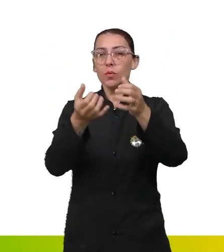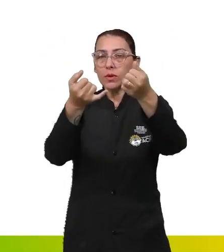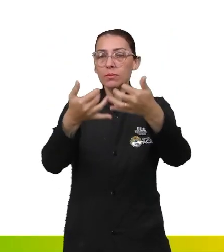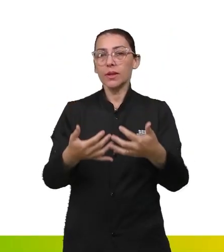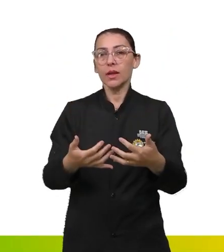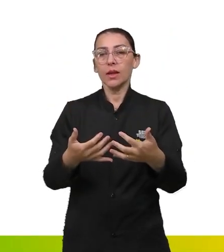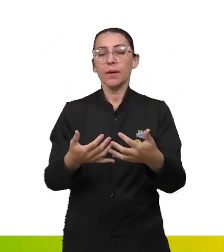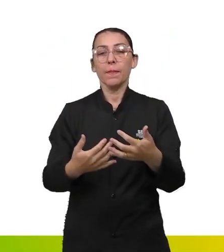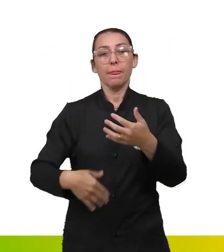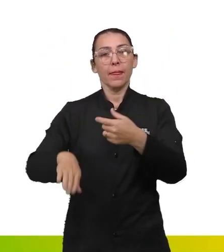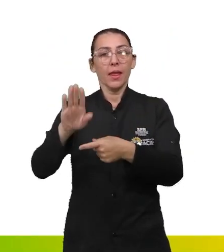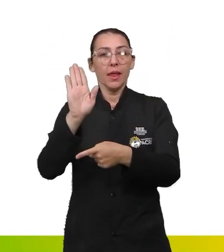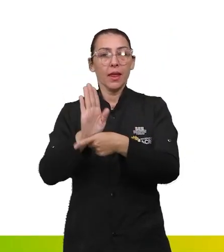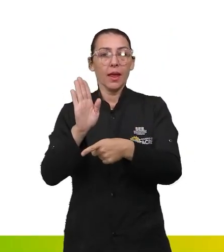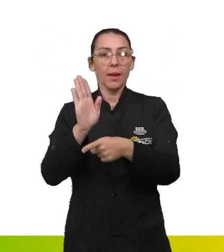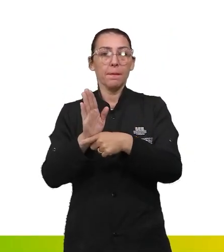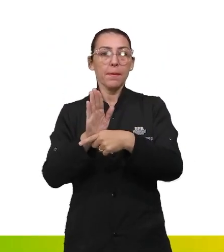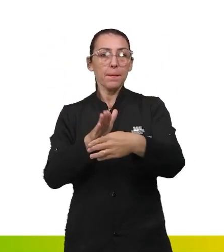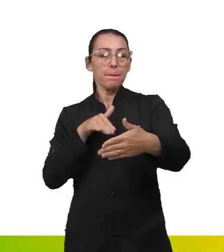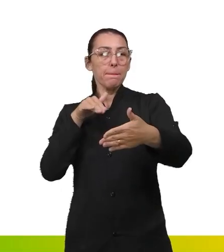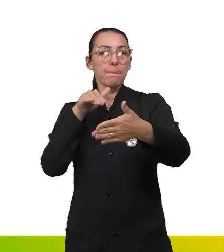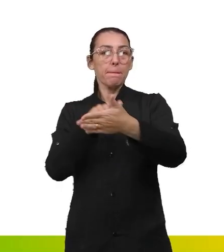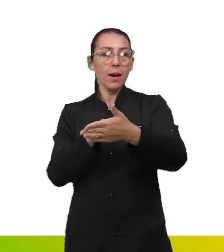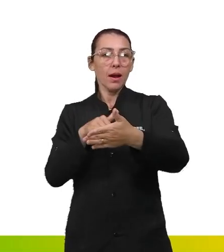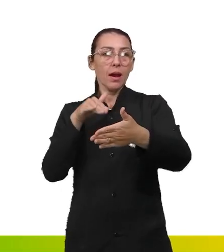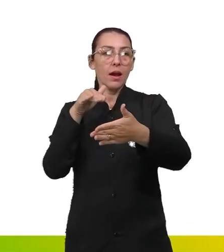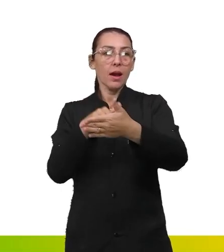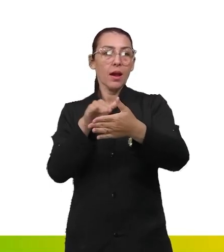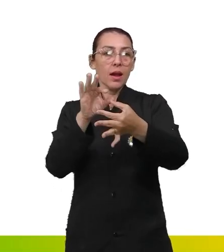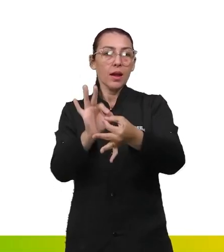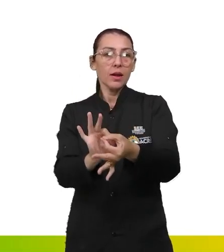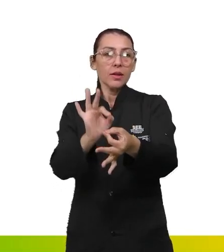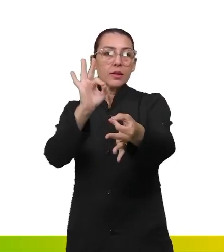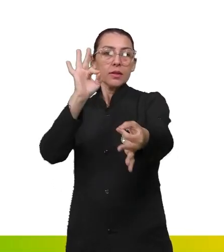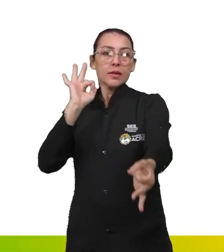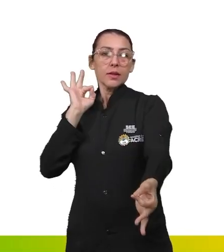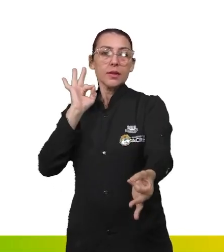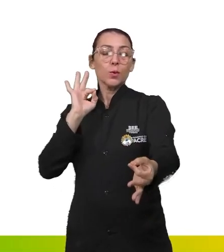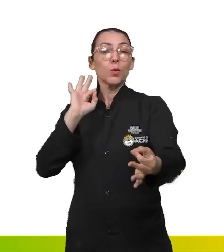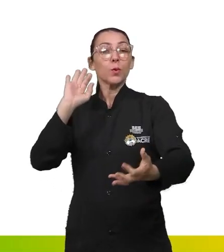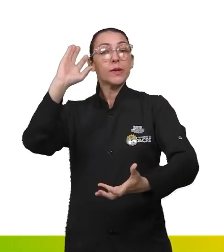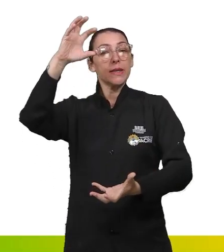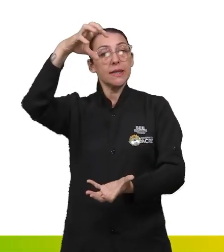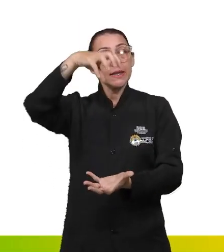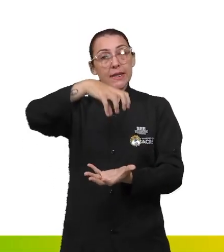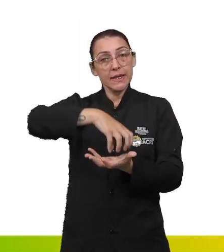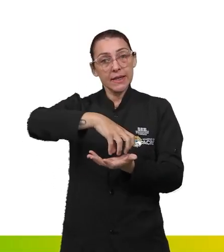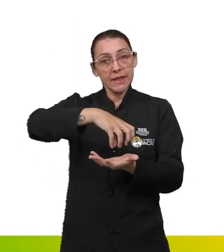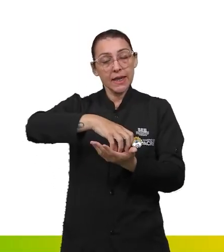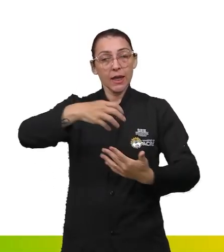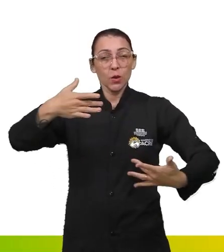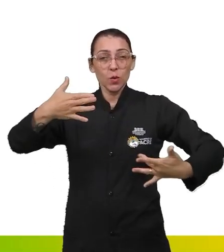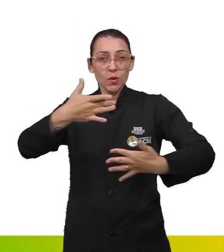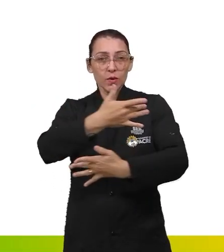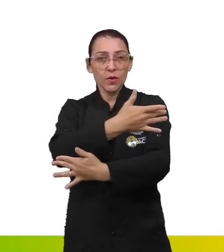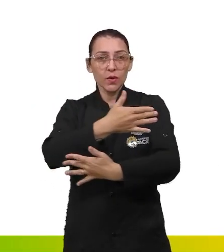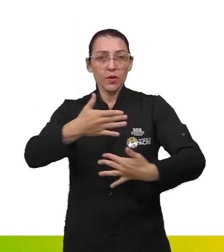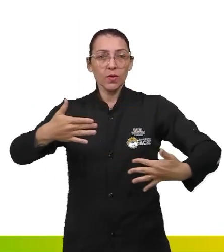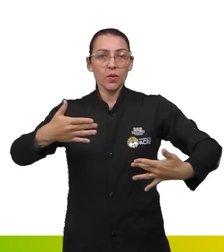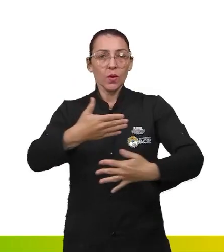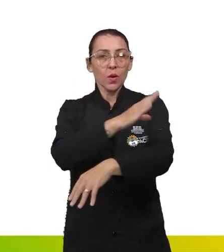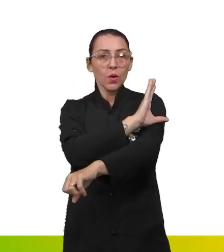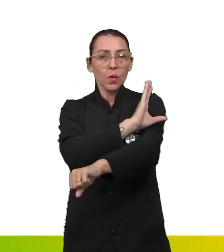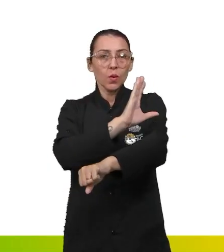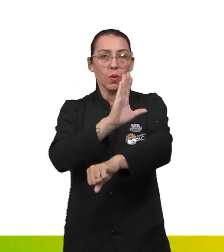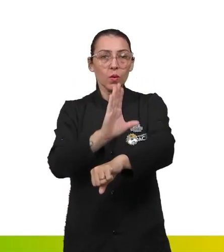explicitava agora há pouco a todos vocês, e na letra B, as barreiras, ou seja, quais os impedimentos que, em